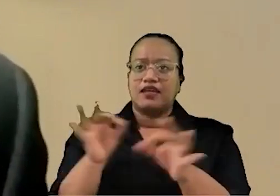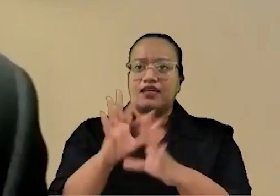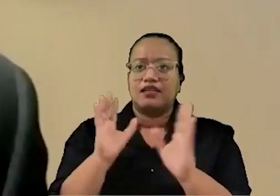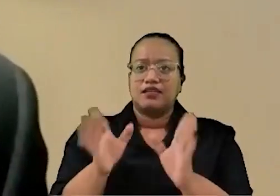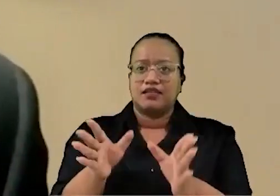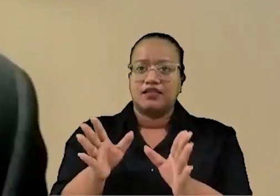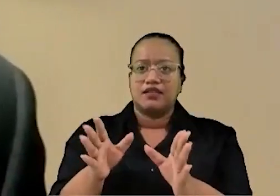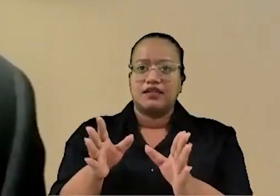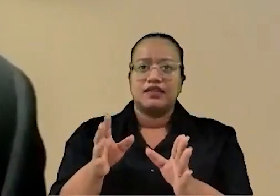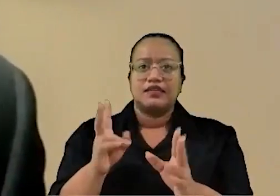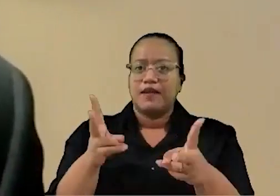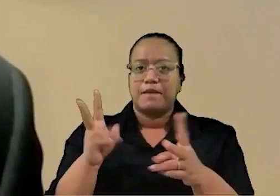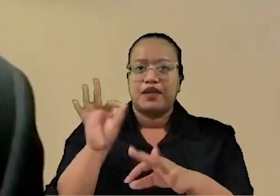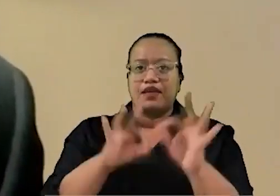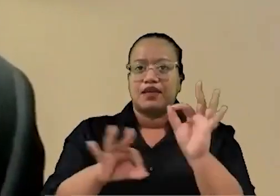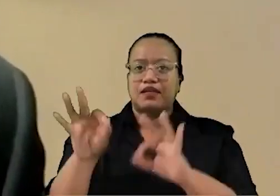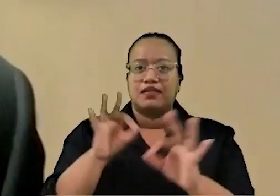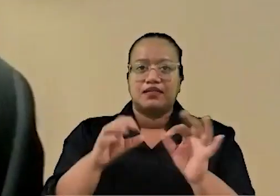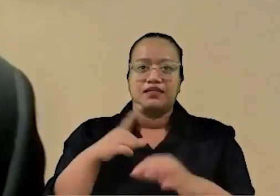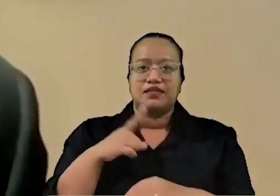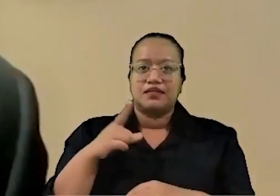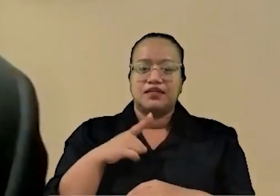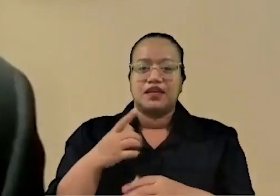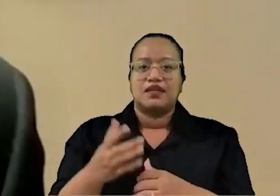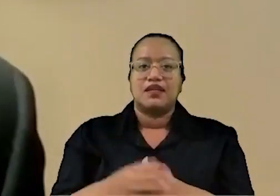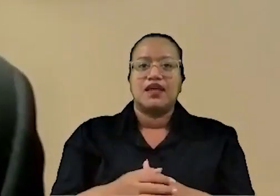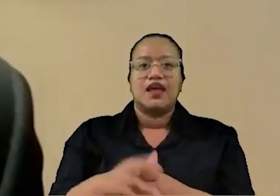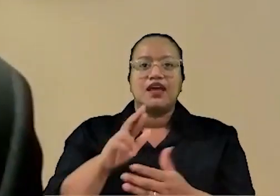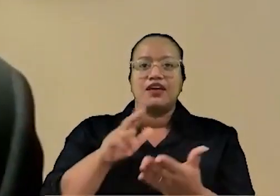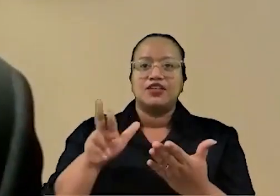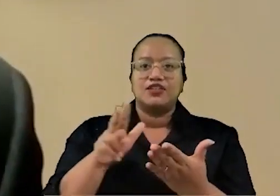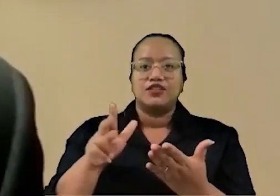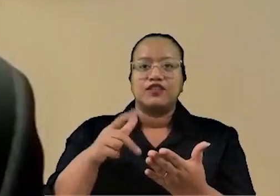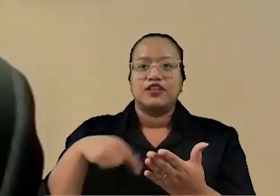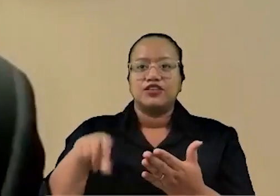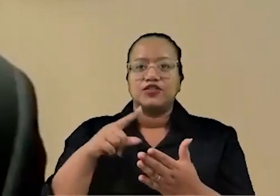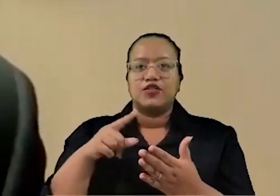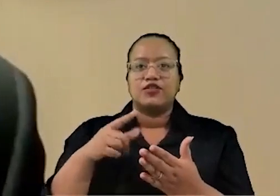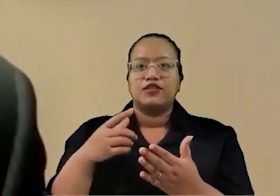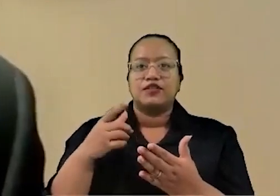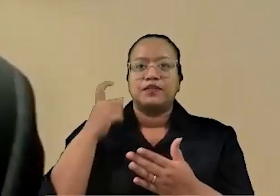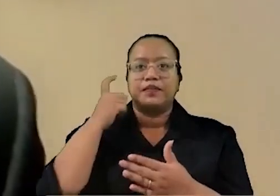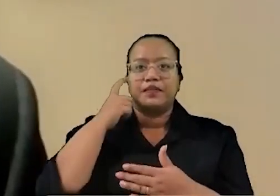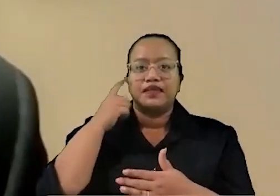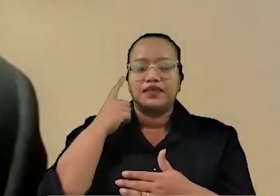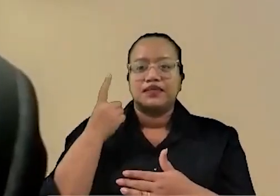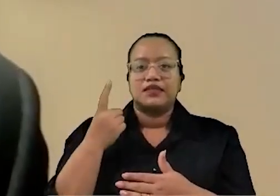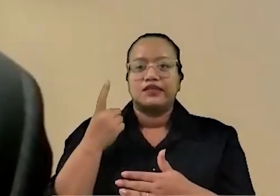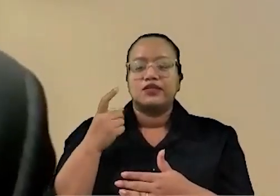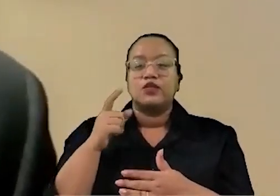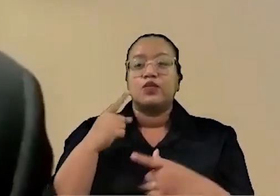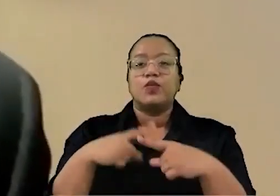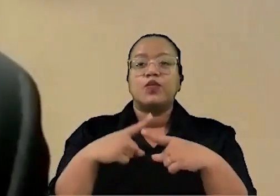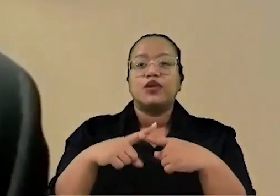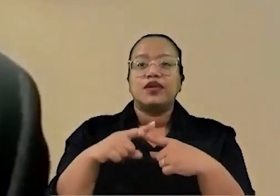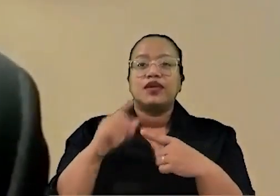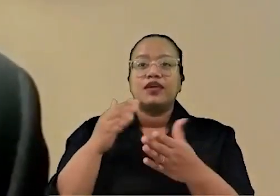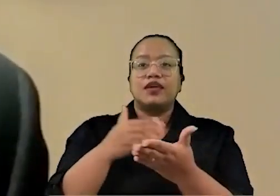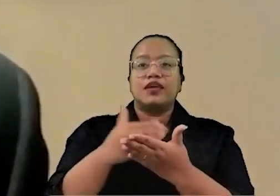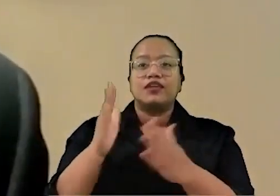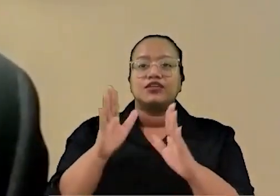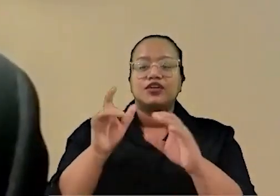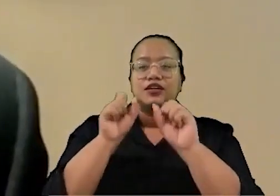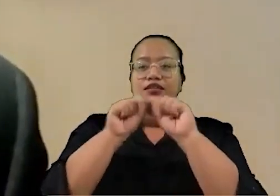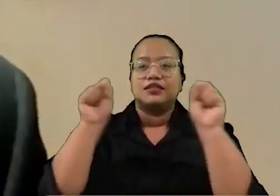então não é que nós estávamos atrás, nós já tínhamos aquilo desde o início, porque o PJE é um sistema feito para automação. Então,